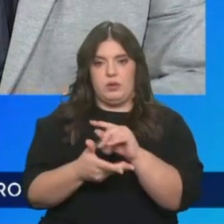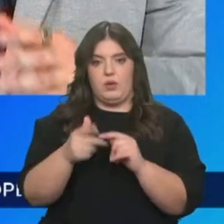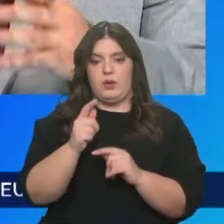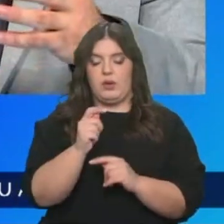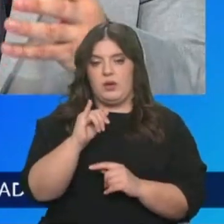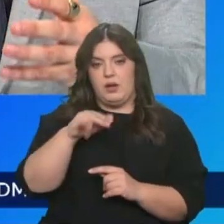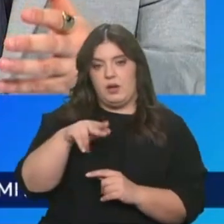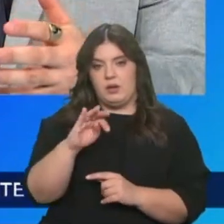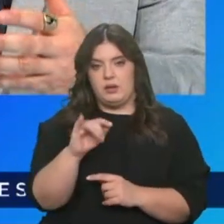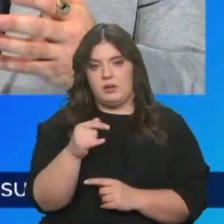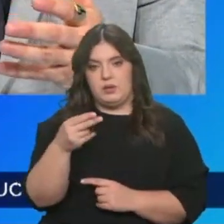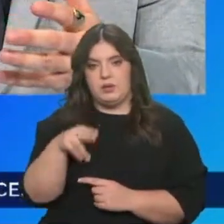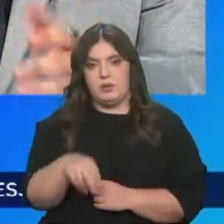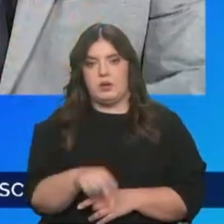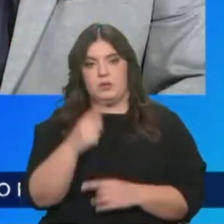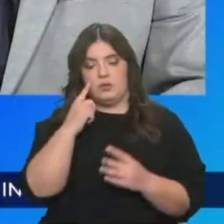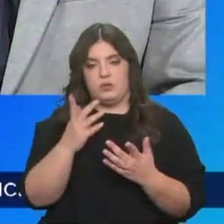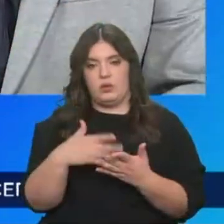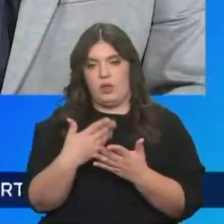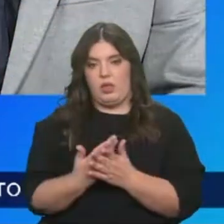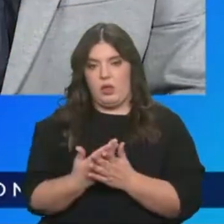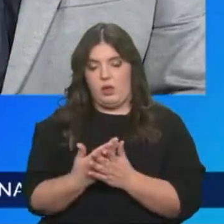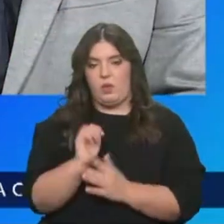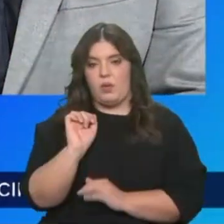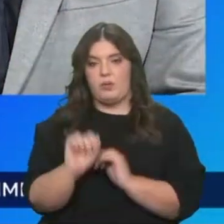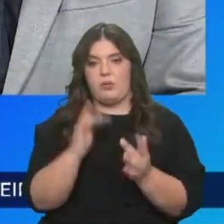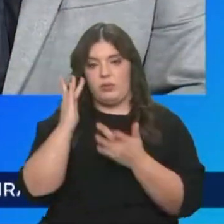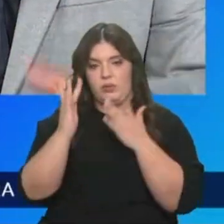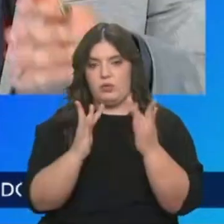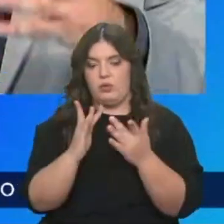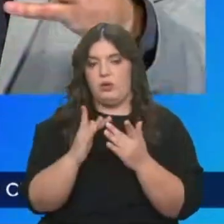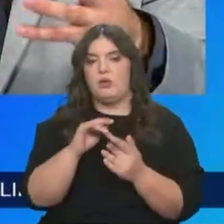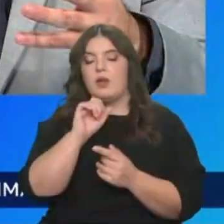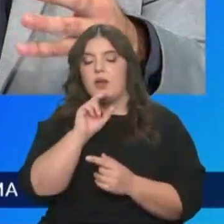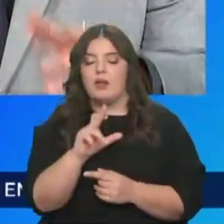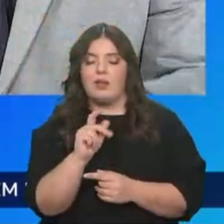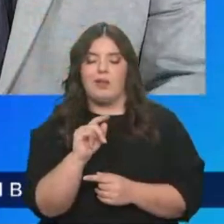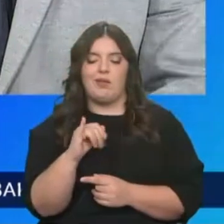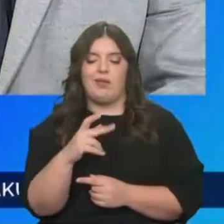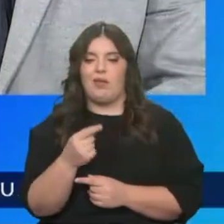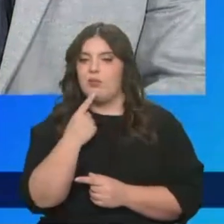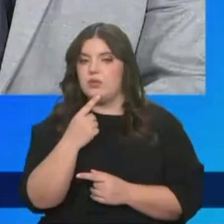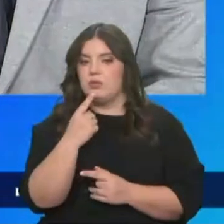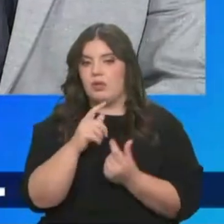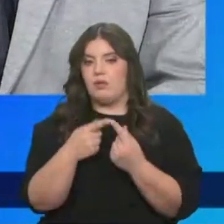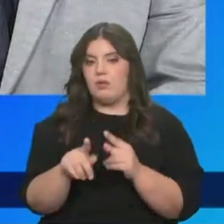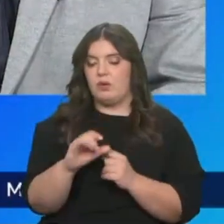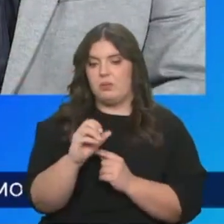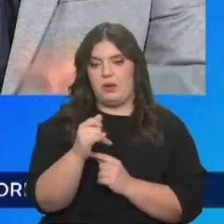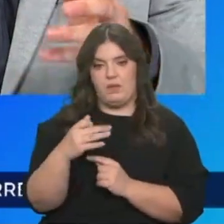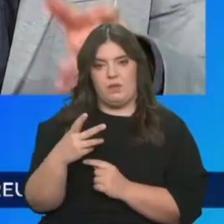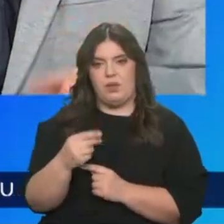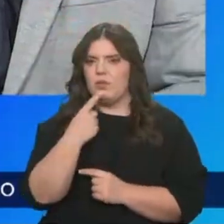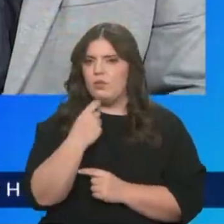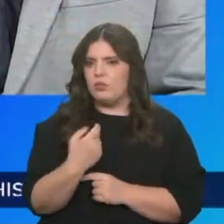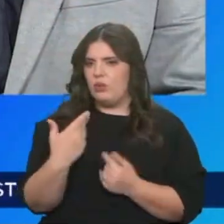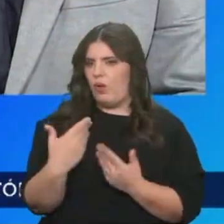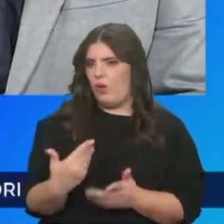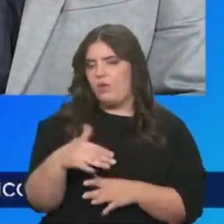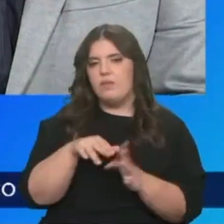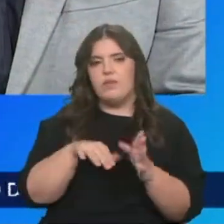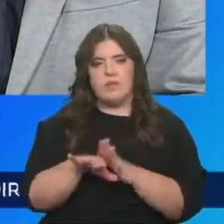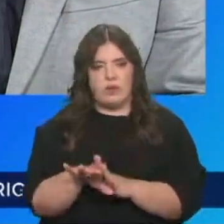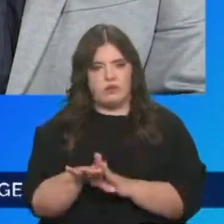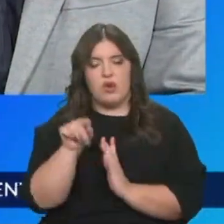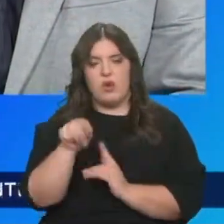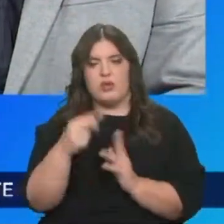Einstein nos presenteou com a própria teoria da relatividade e o entendimento diferente para a gravidade. E a pergunta agora que fez